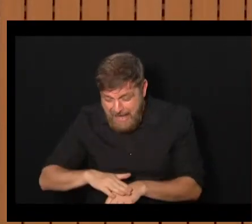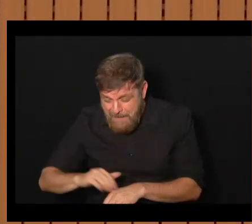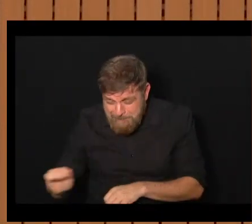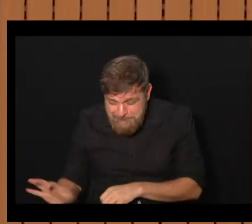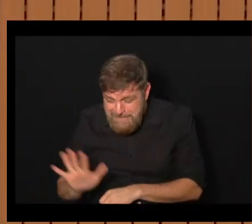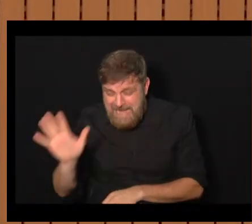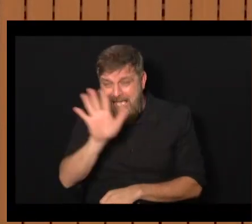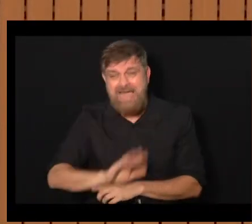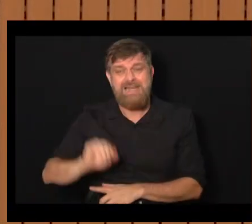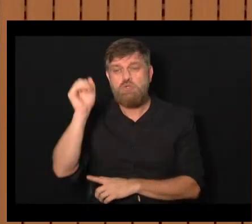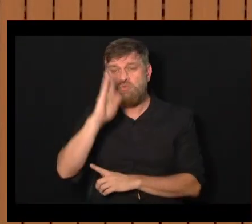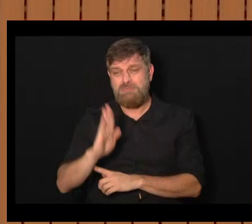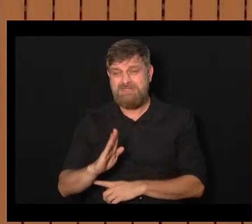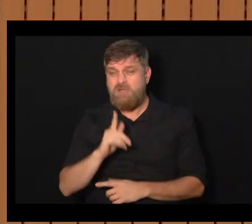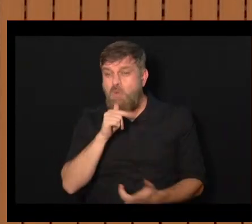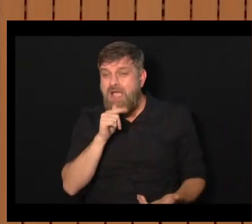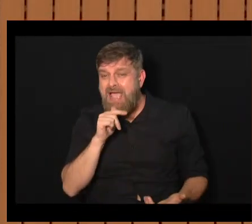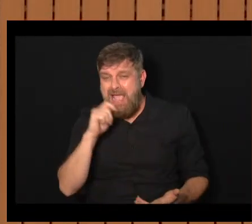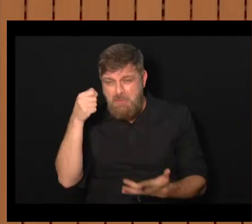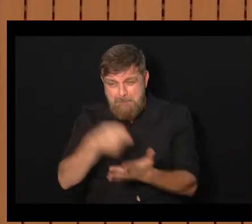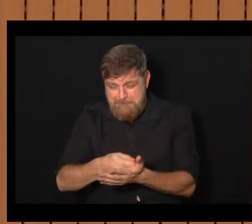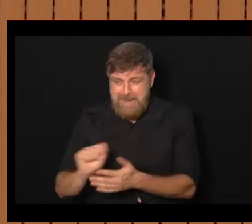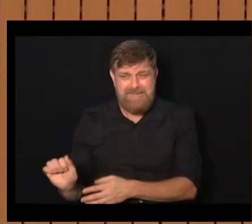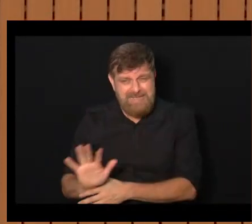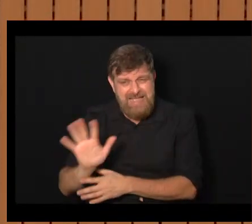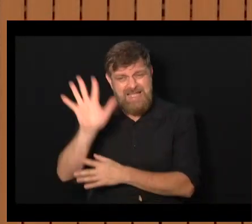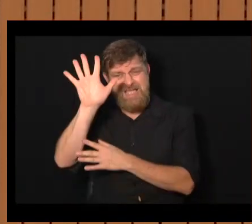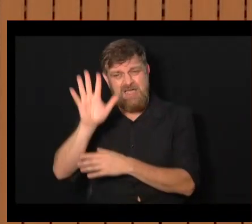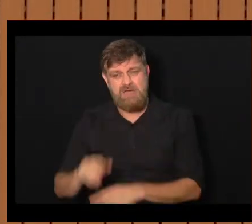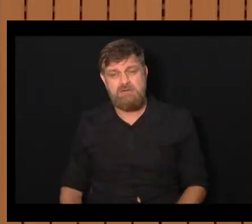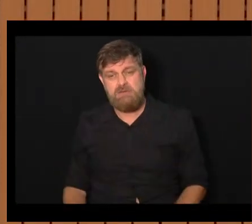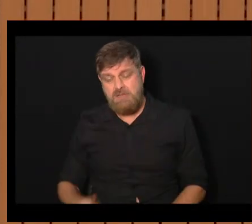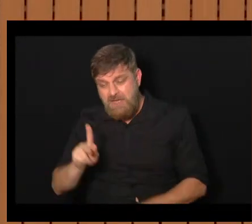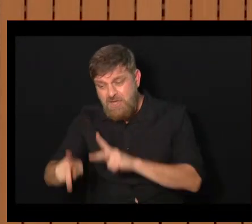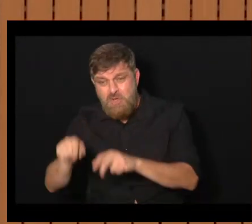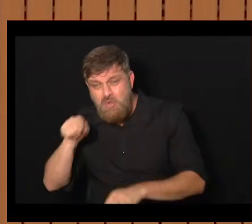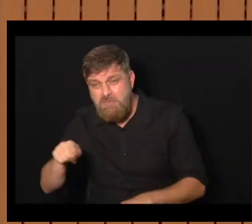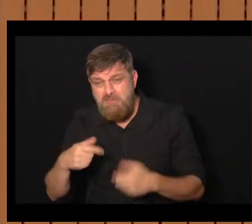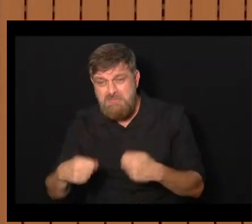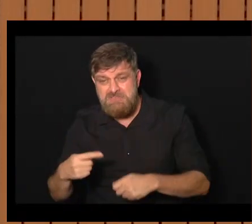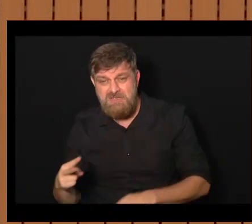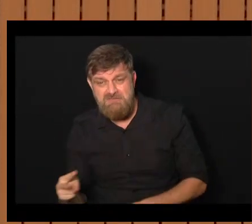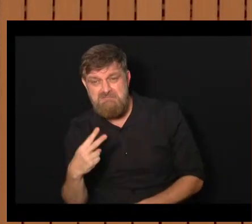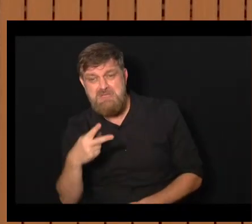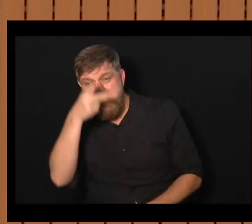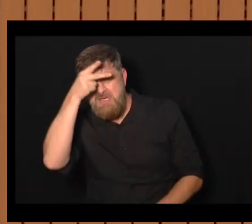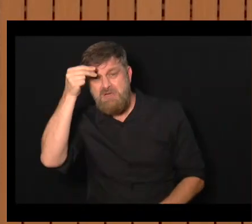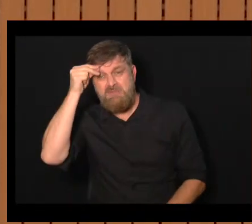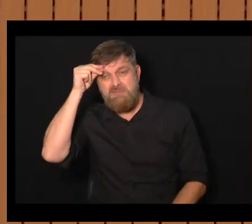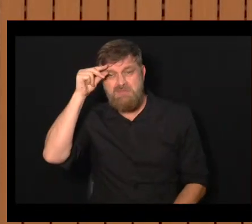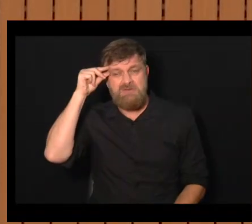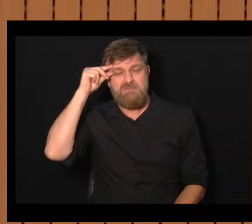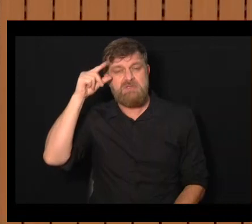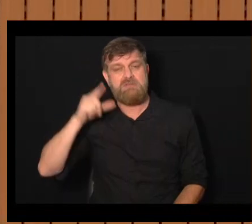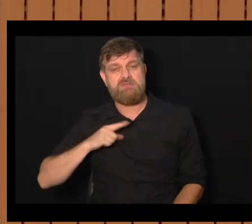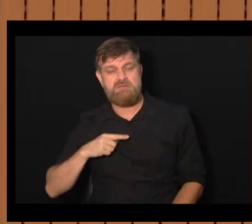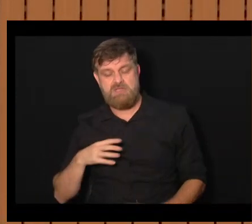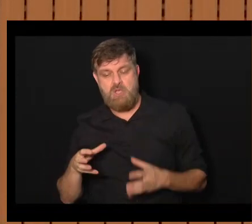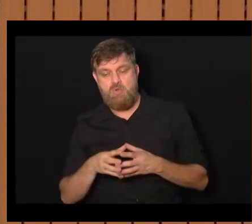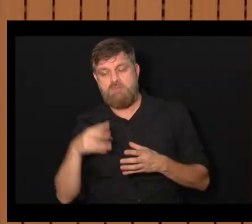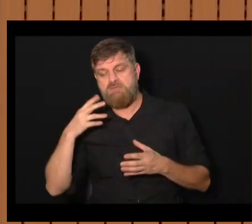Brasil, que paga a água mais cara do Brasil, e é obrigado a ver um prefeito, né, e uma base de